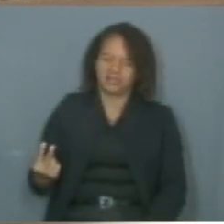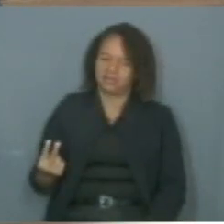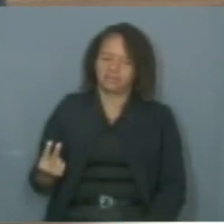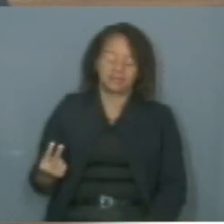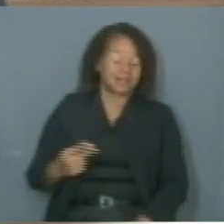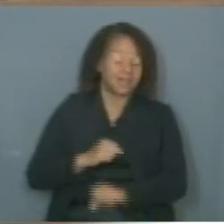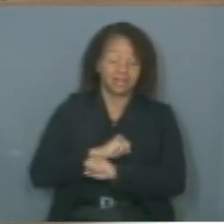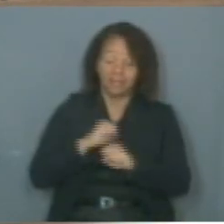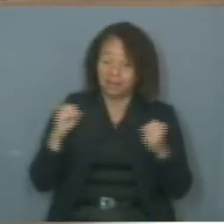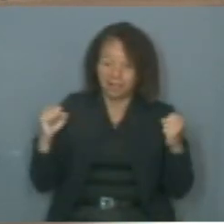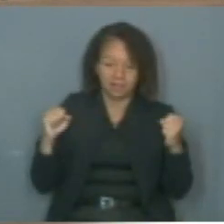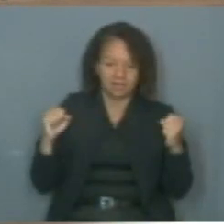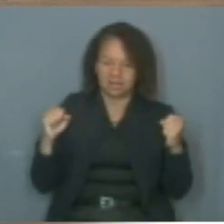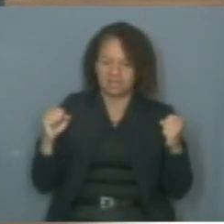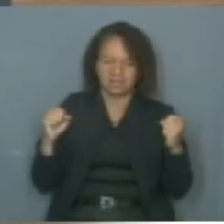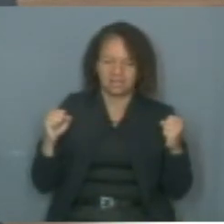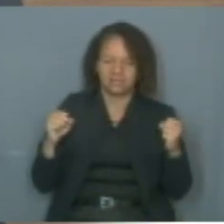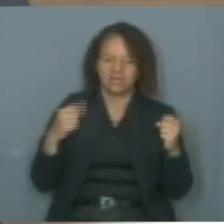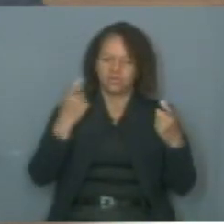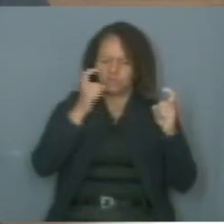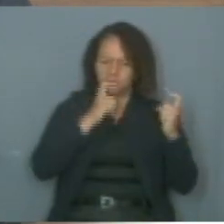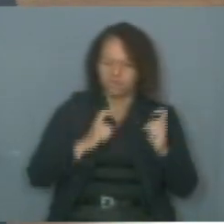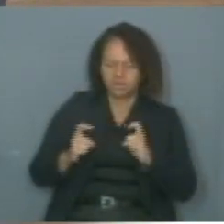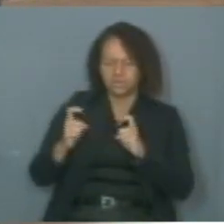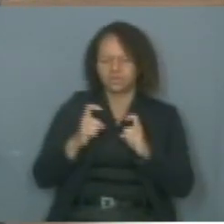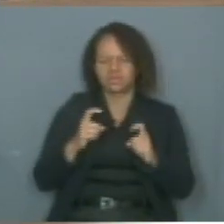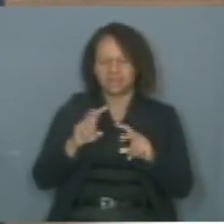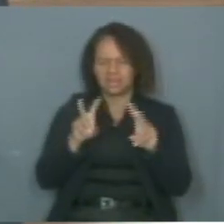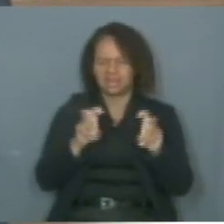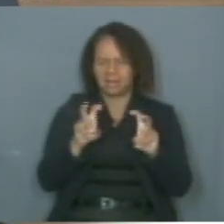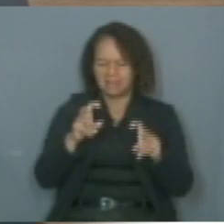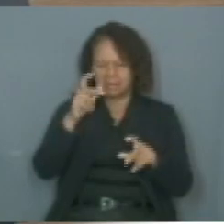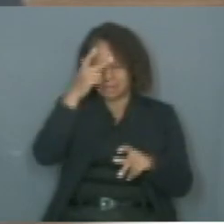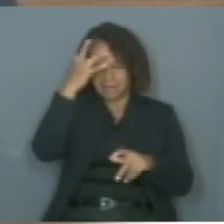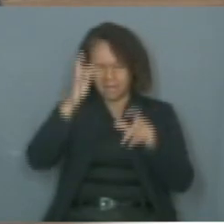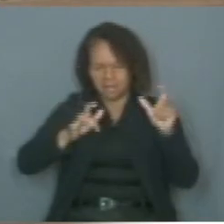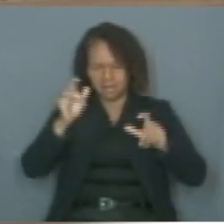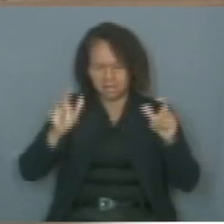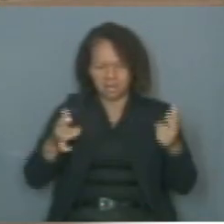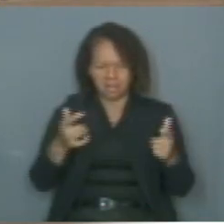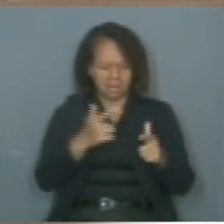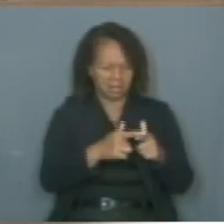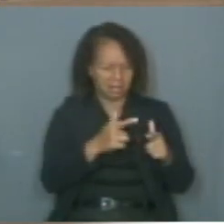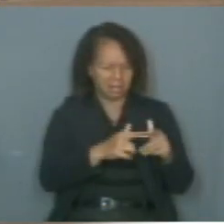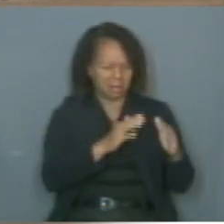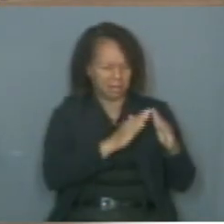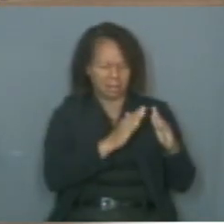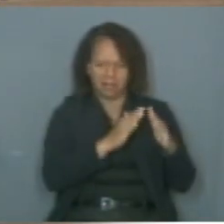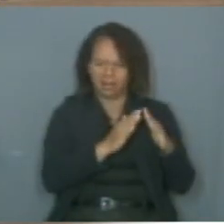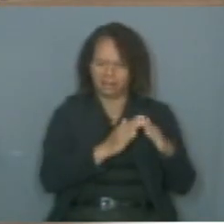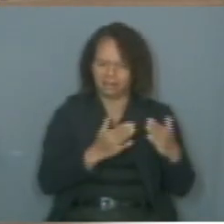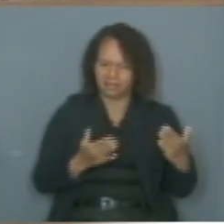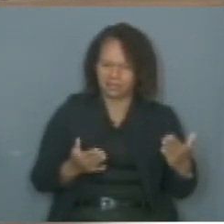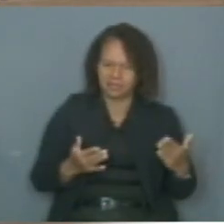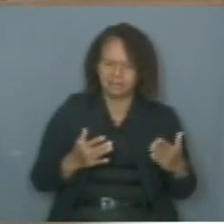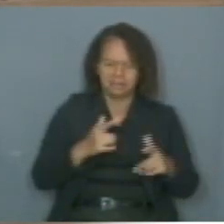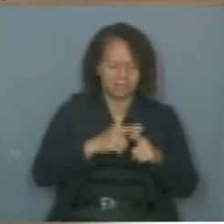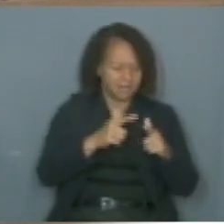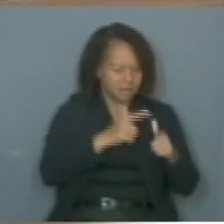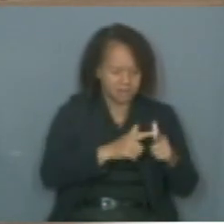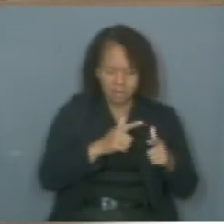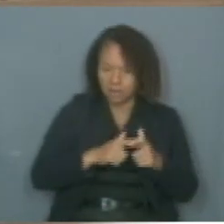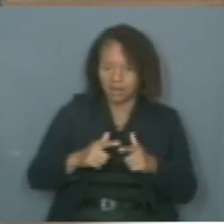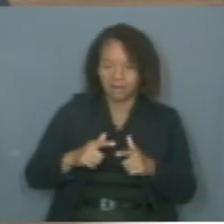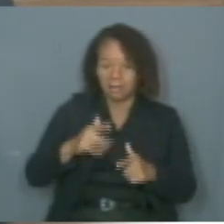nenhuma hipótese, naturalizar discursos que tratam pessoas como problemas urbanos. As pessoas não são